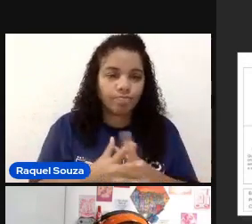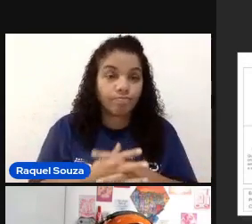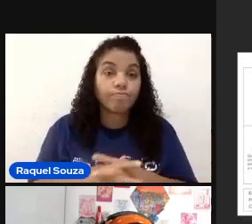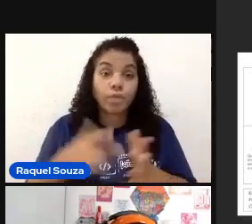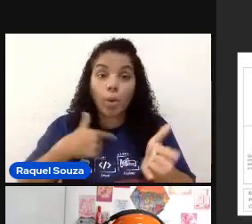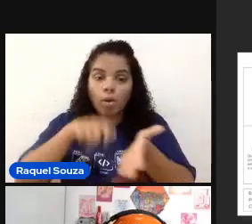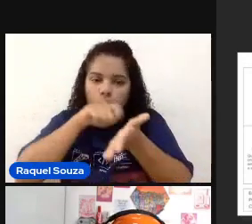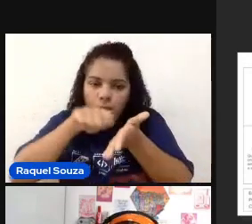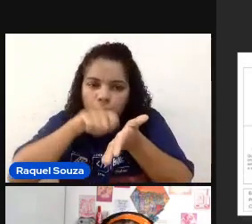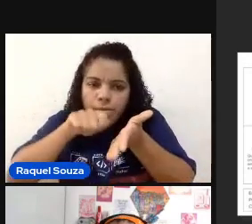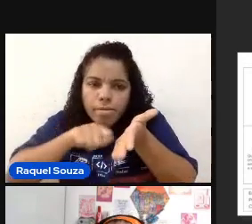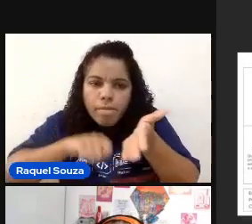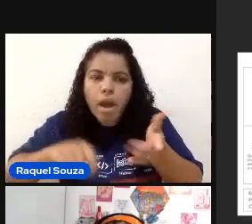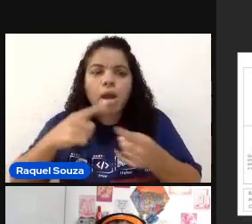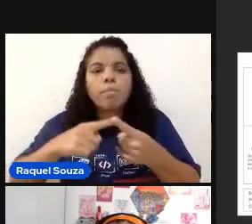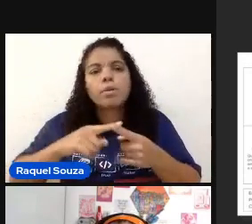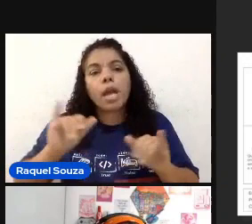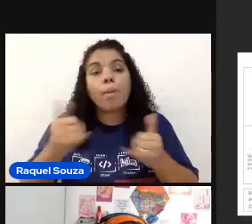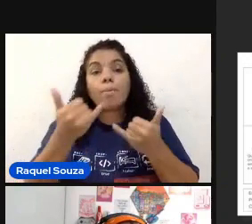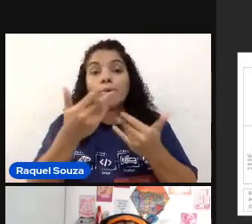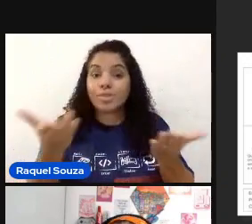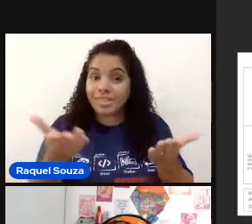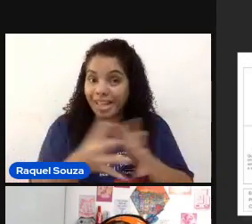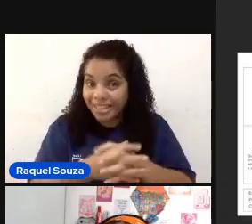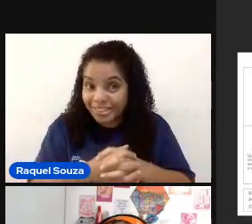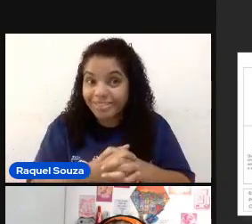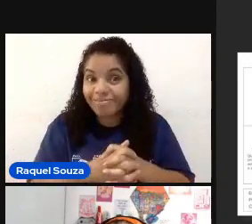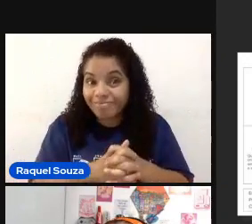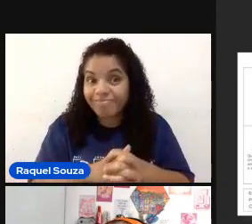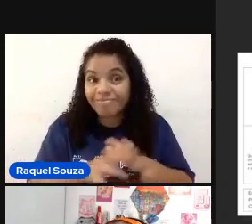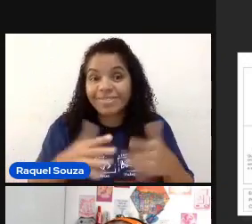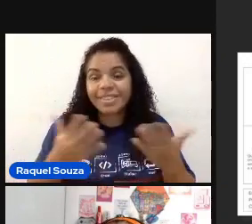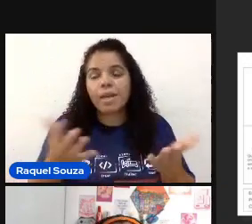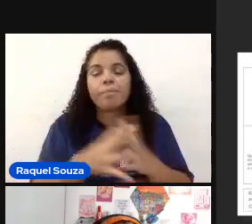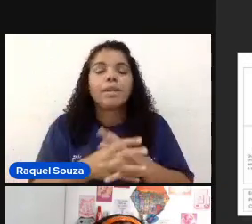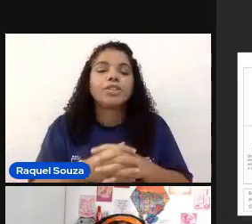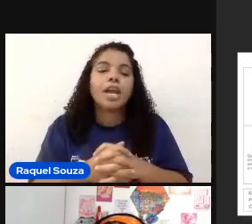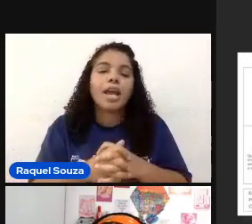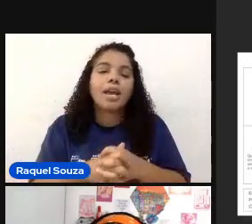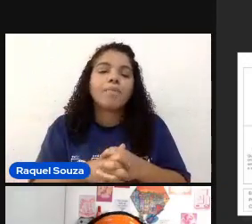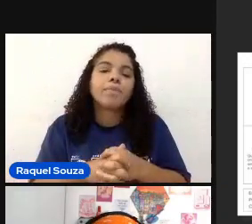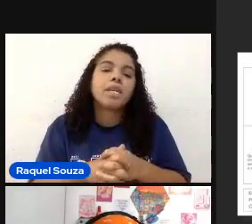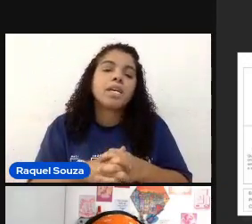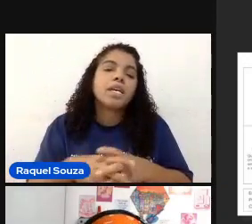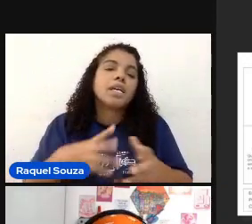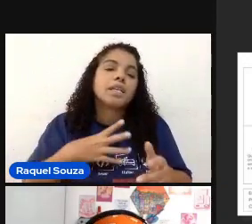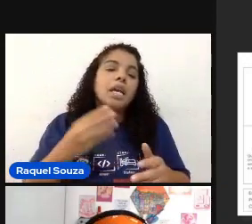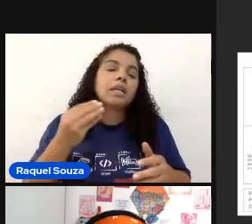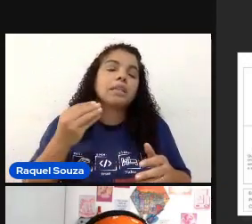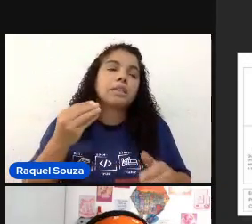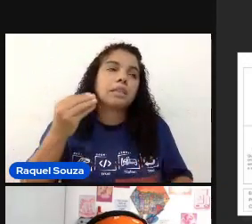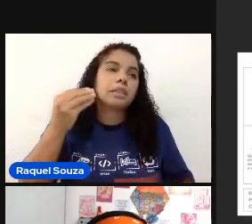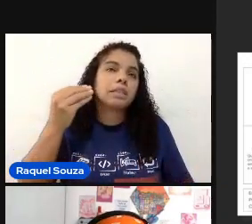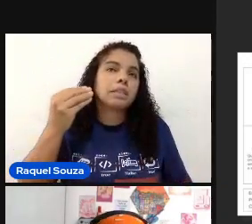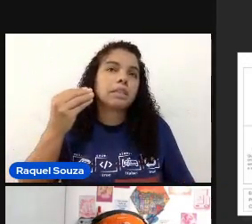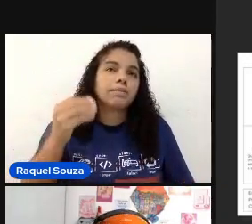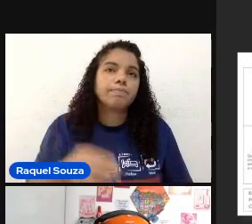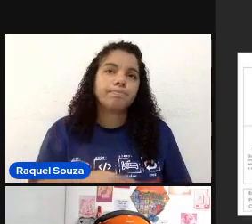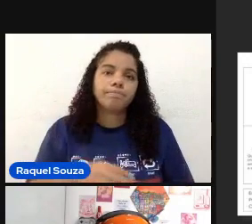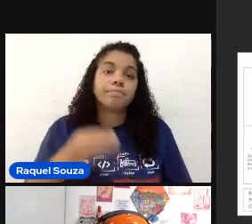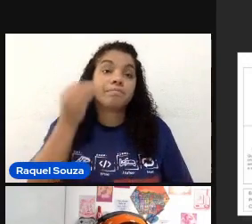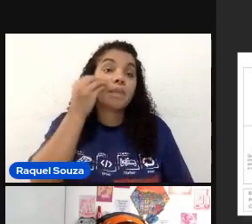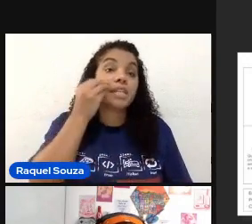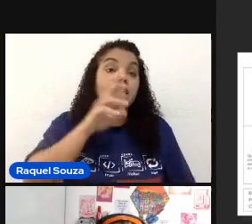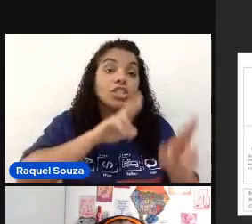anotando, porque é uma oportunidade. De repente, testando em diferentes tipos